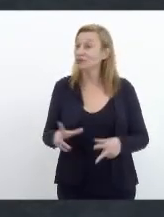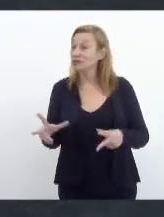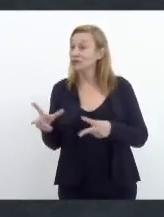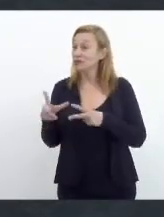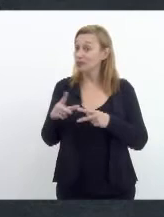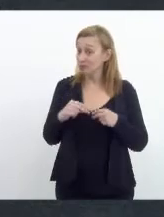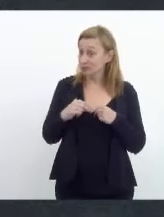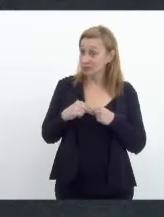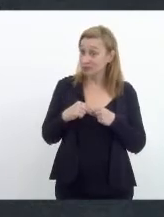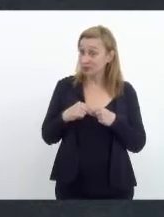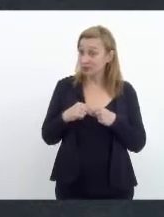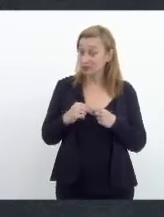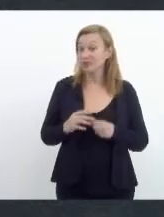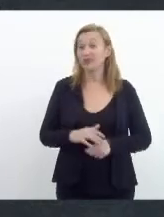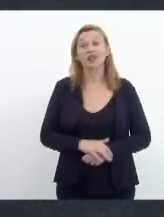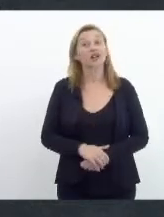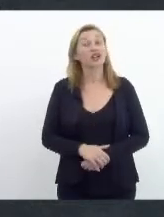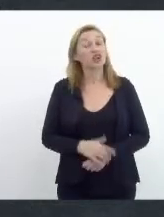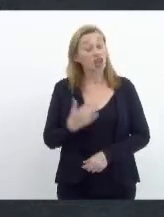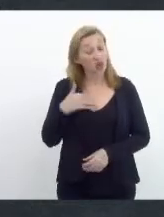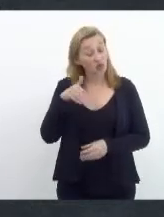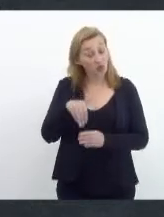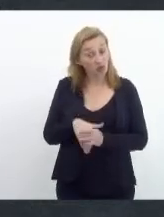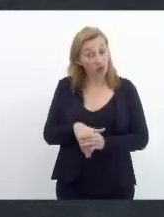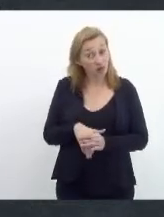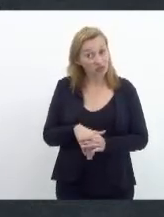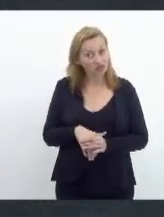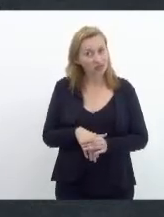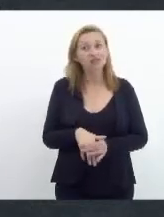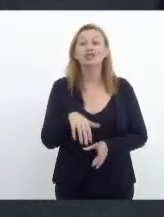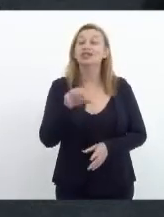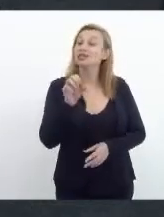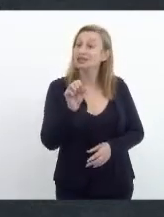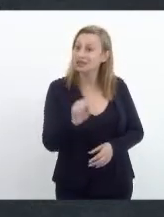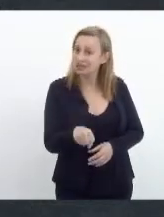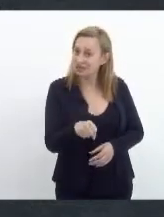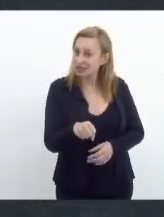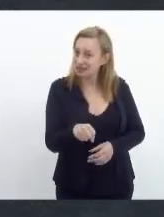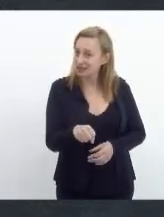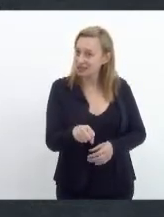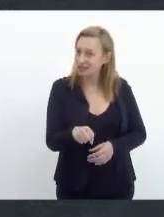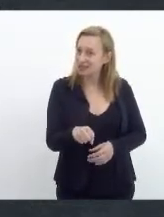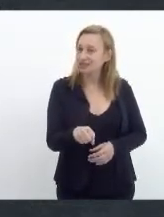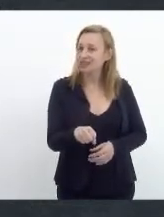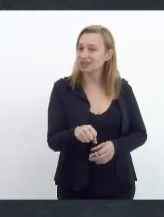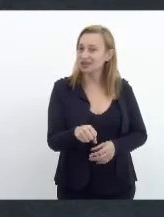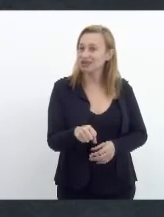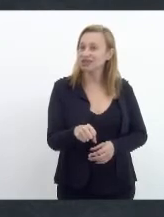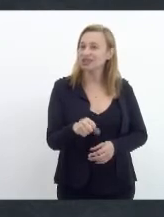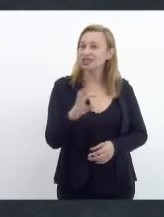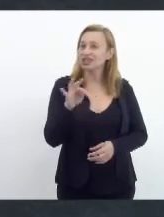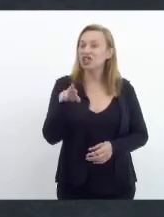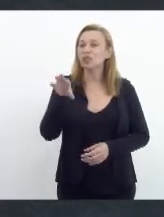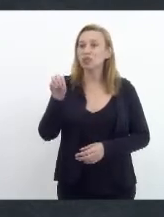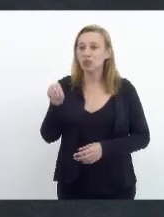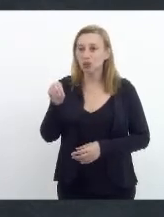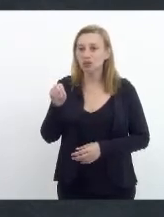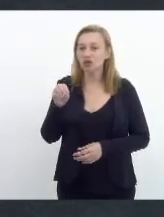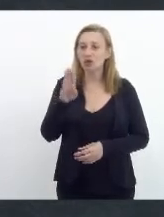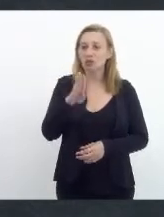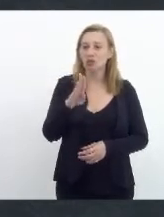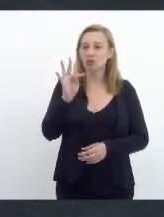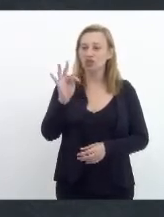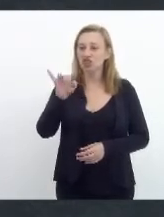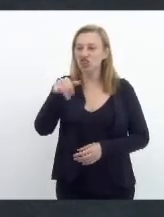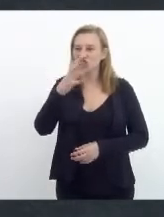mérito, eu voto favorável à isenção de tributo no botijão